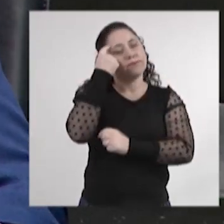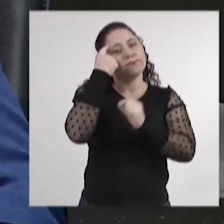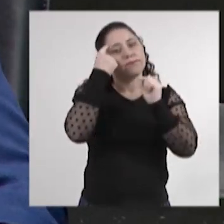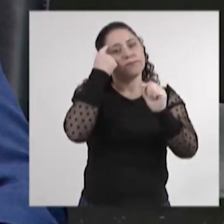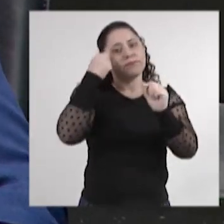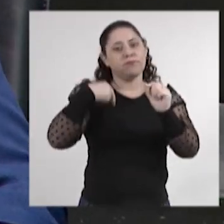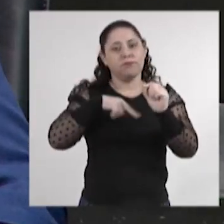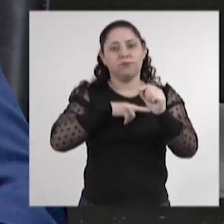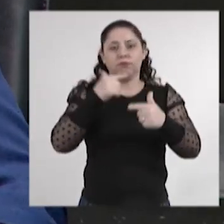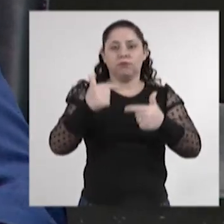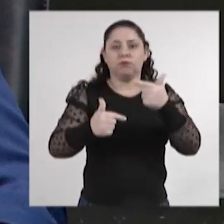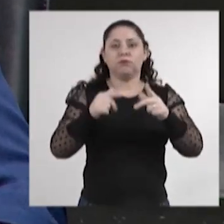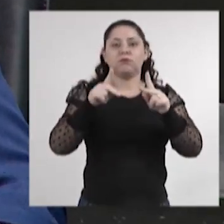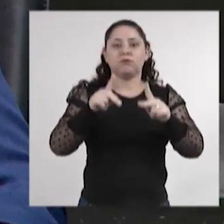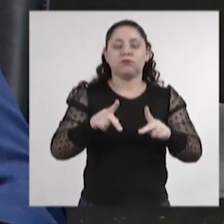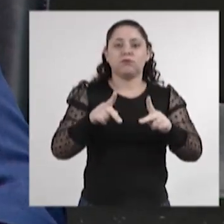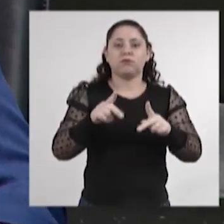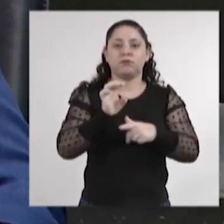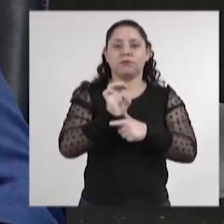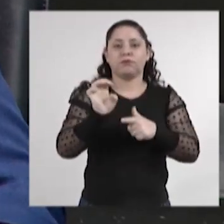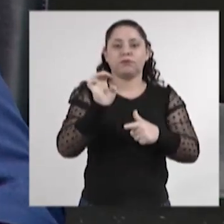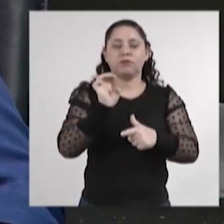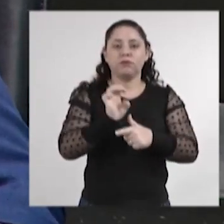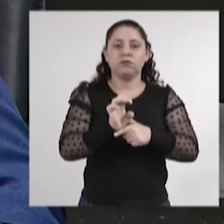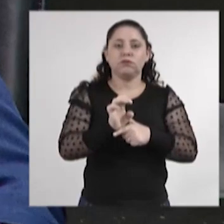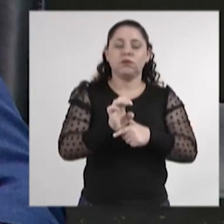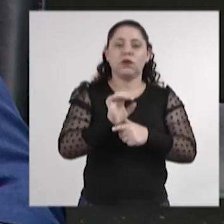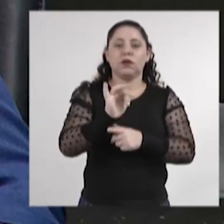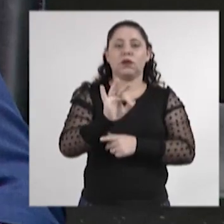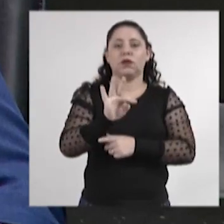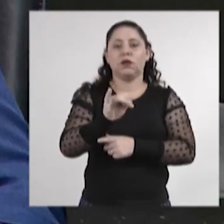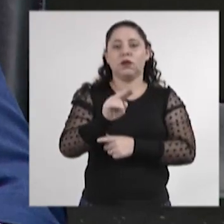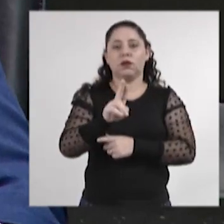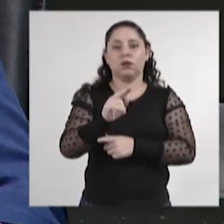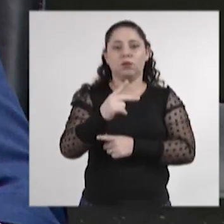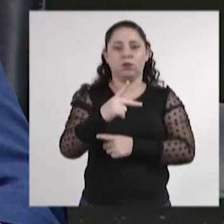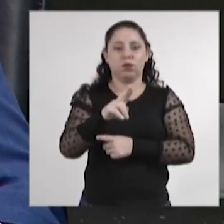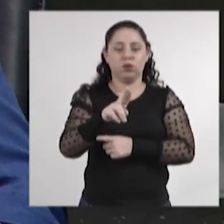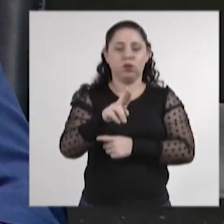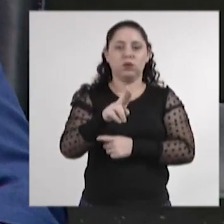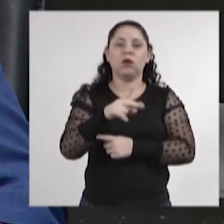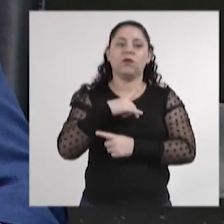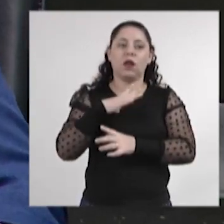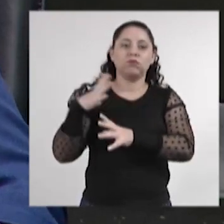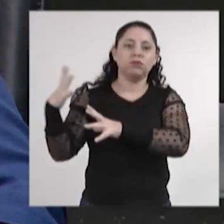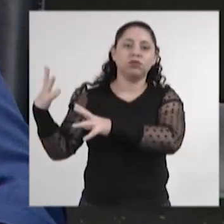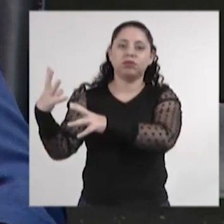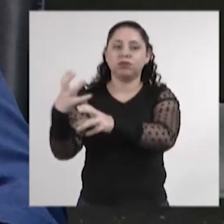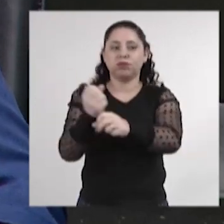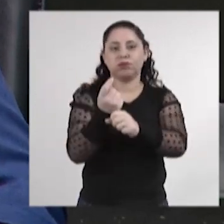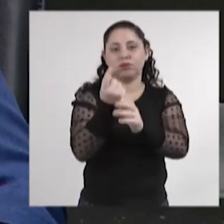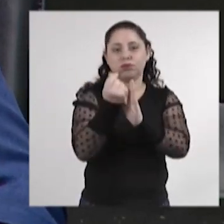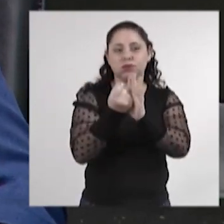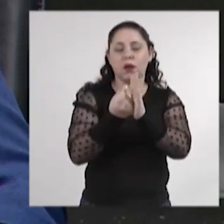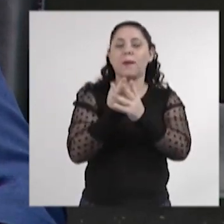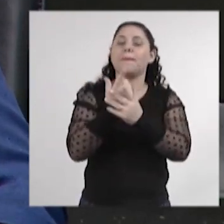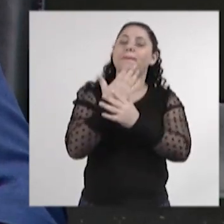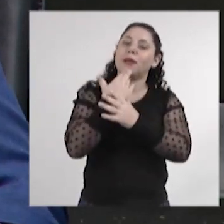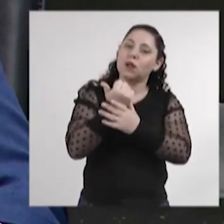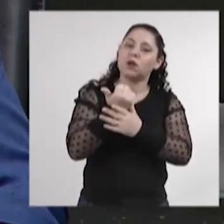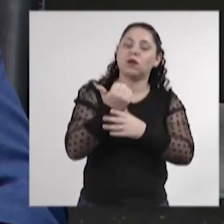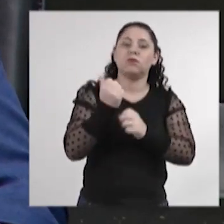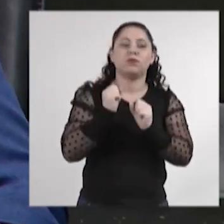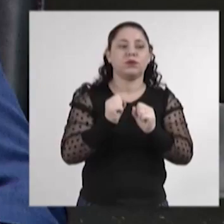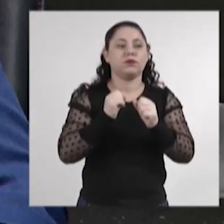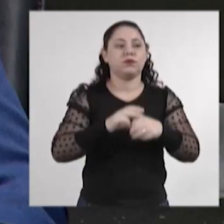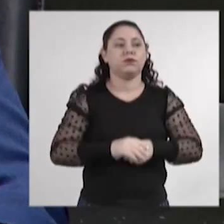pensamento aí para que as políticas públicas do nosso Estado, a própria Itaipu, aporte aí recursos para que a gente possa melhorar em cima disso. E